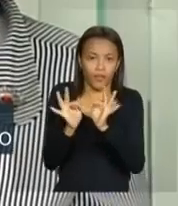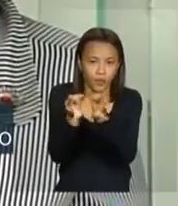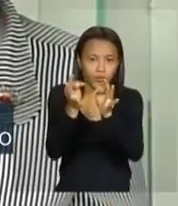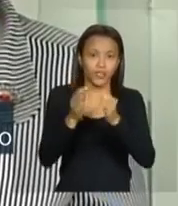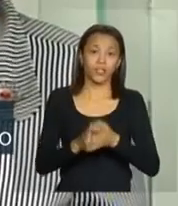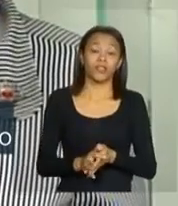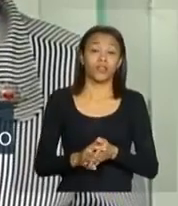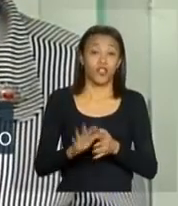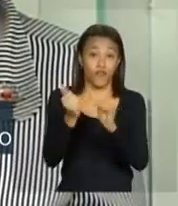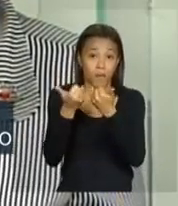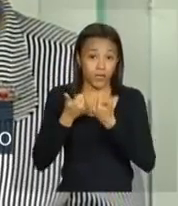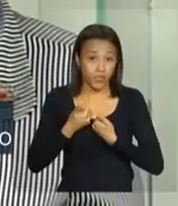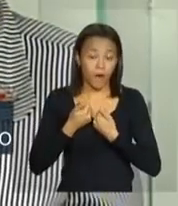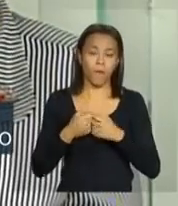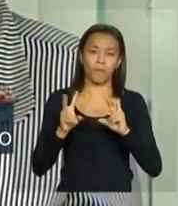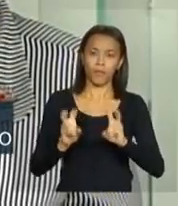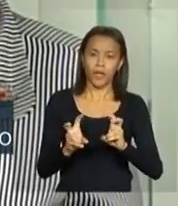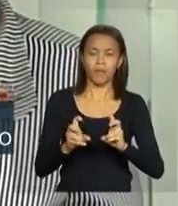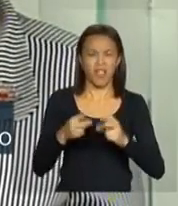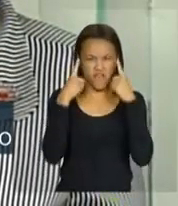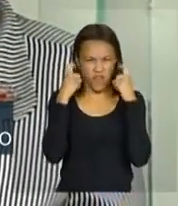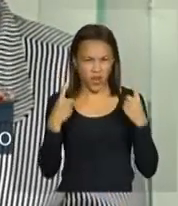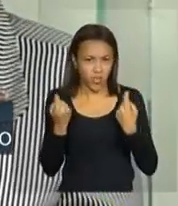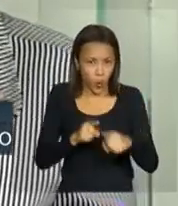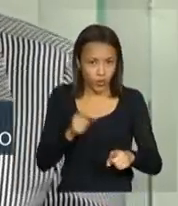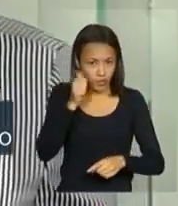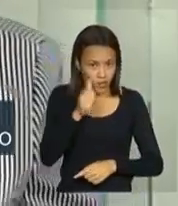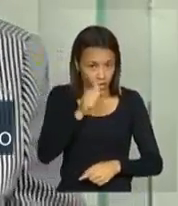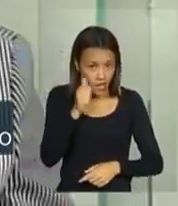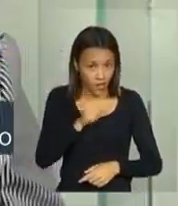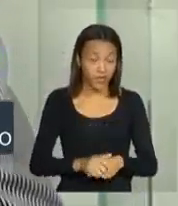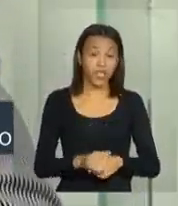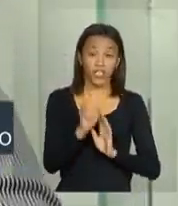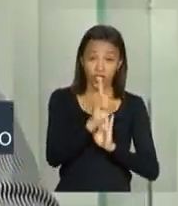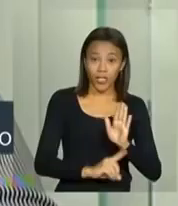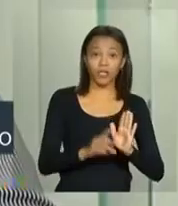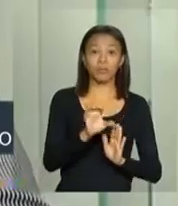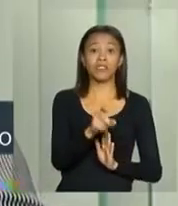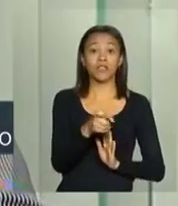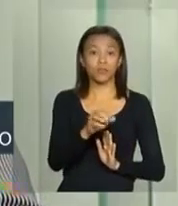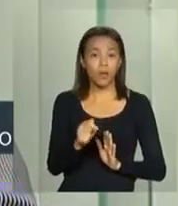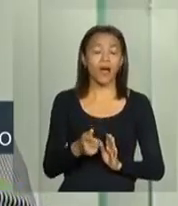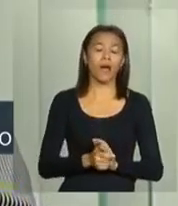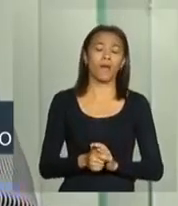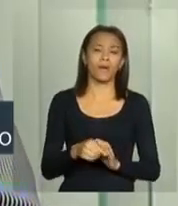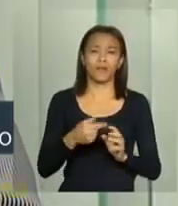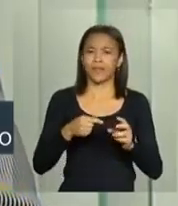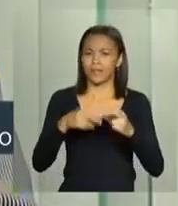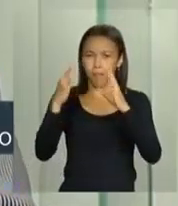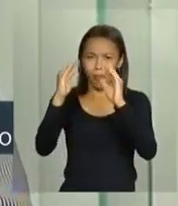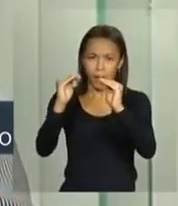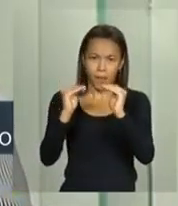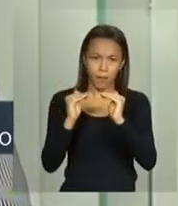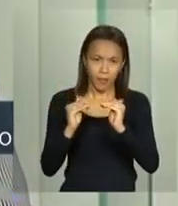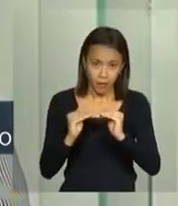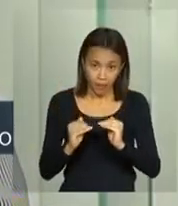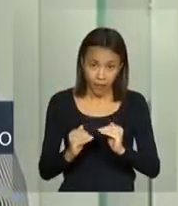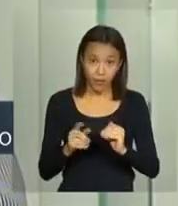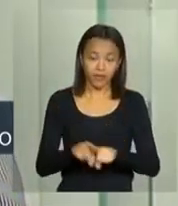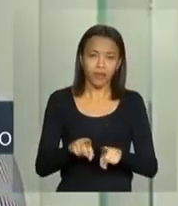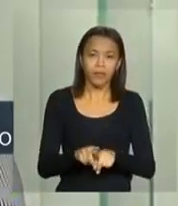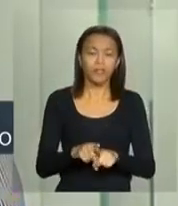informação, violência contra a mulher, direitos sexuais e reprodutivos, educação e carreiras, indicadores compostos para